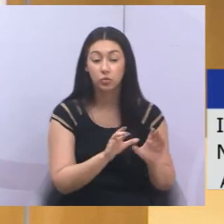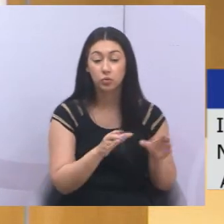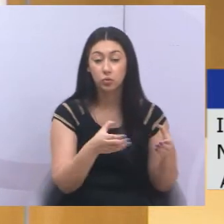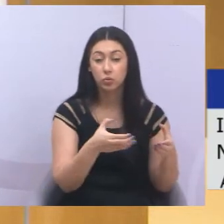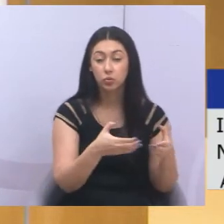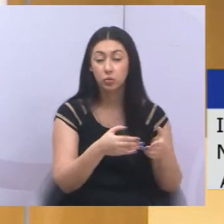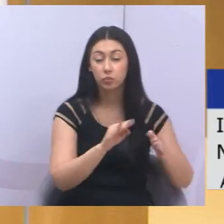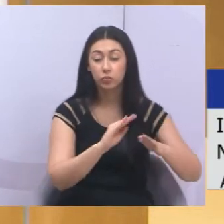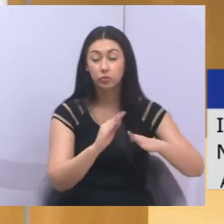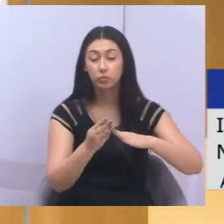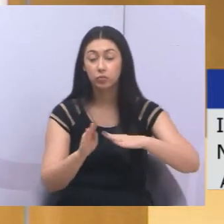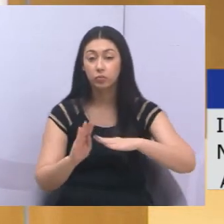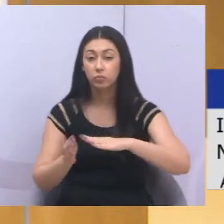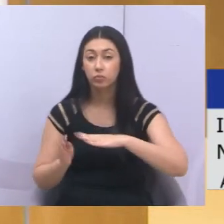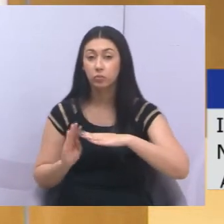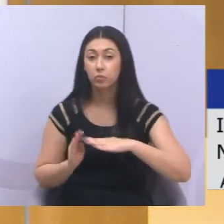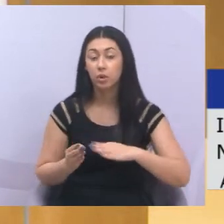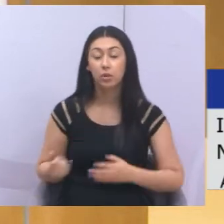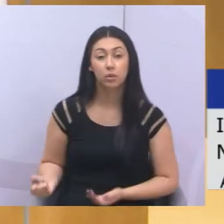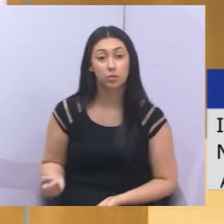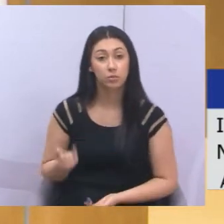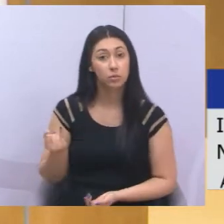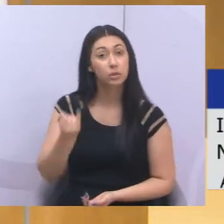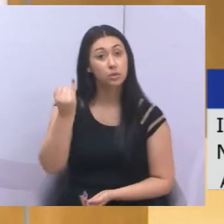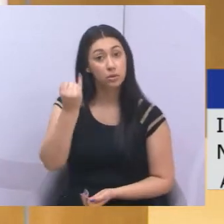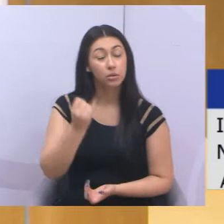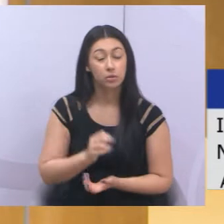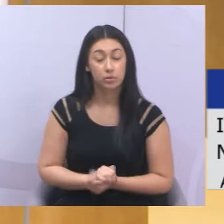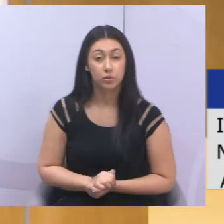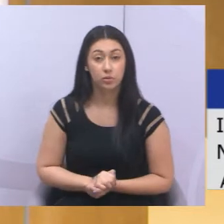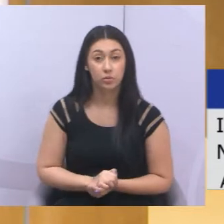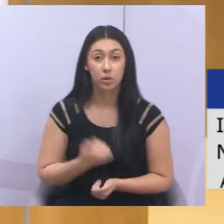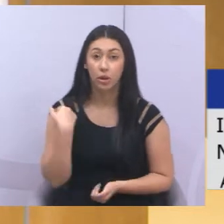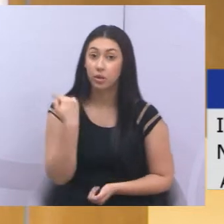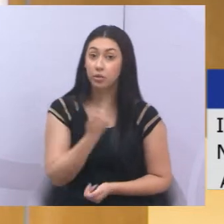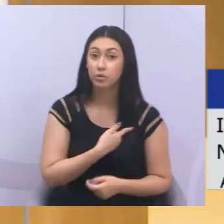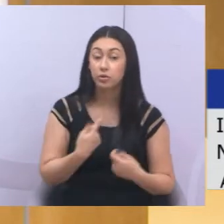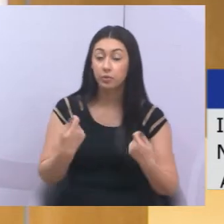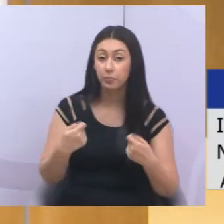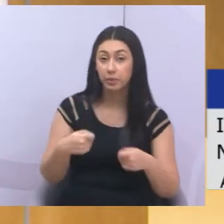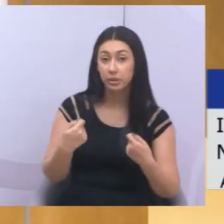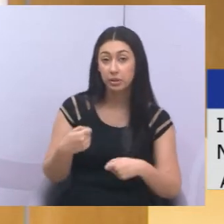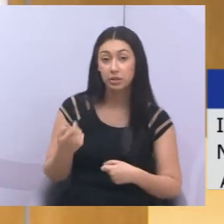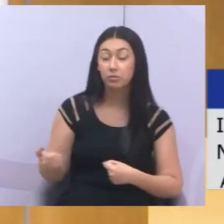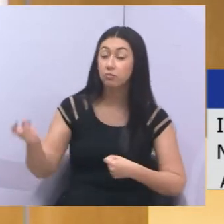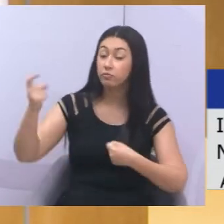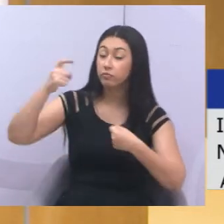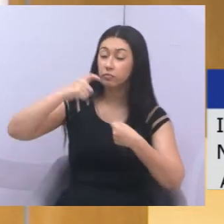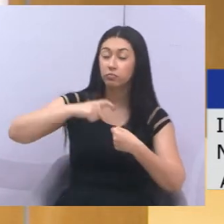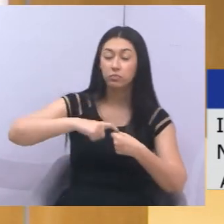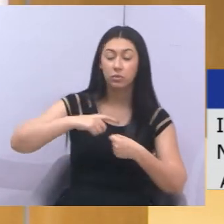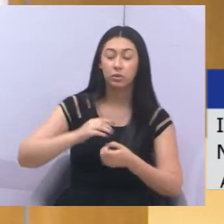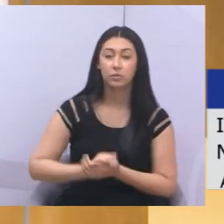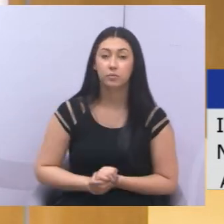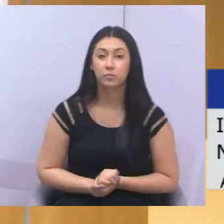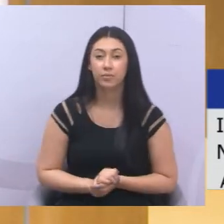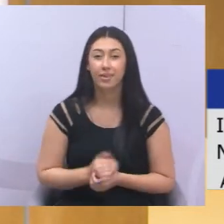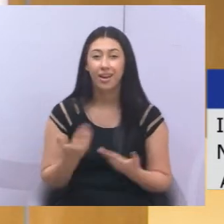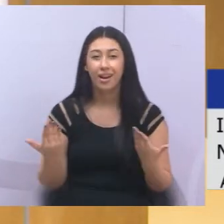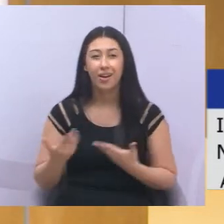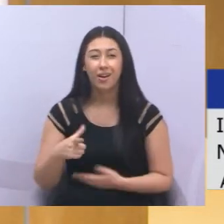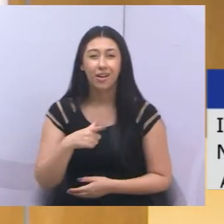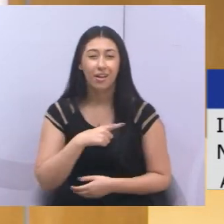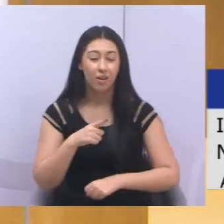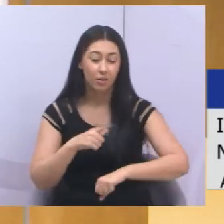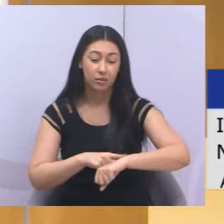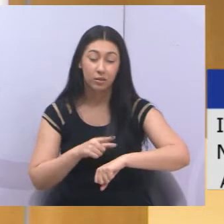Roninho, é muito importante, é um ciclo que a gente precisa retomar. Nós chegamos num estágio